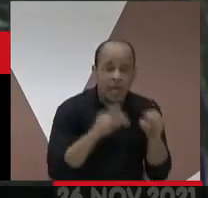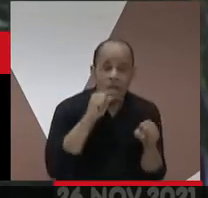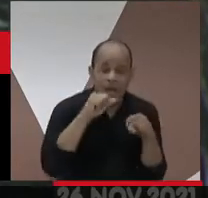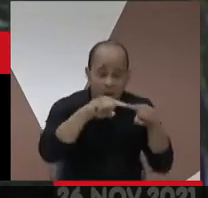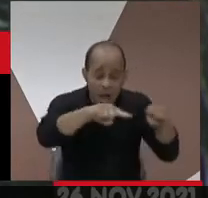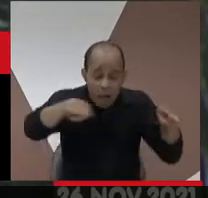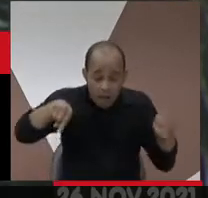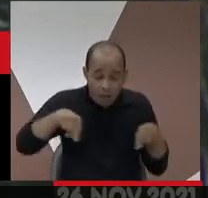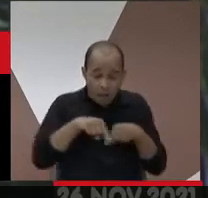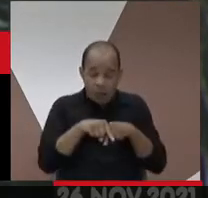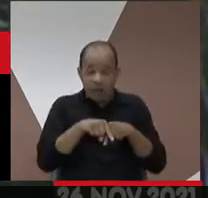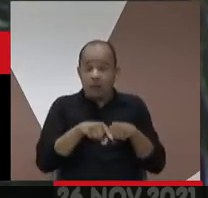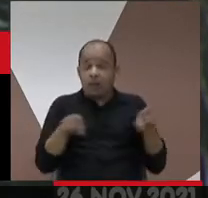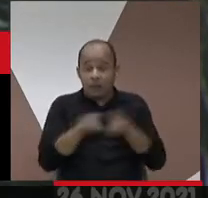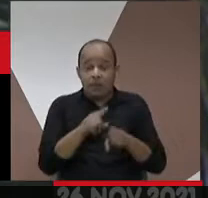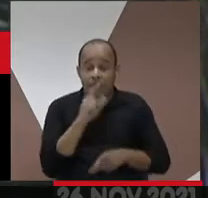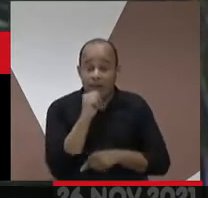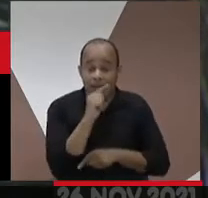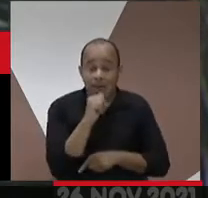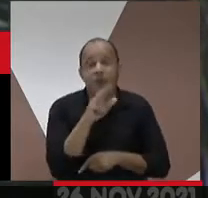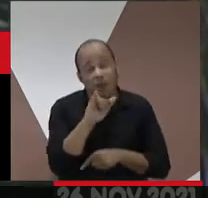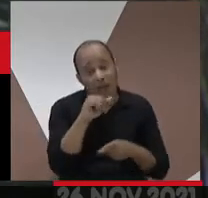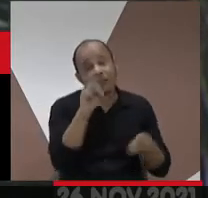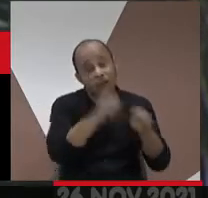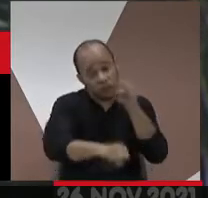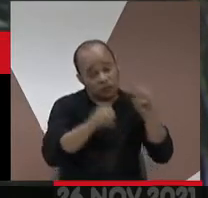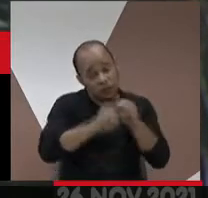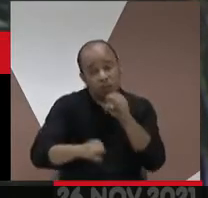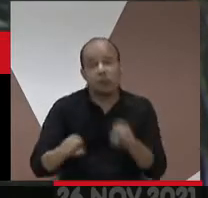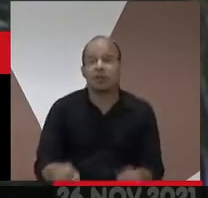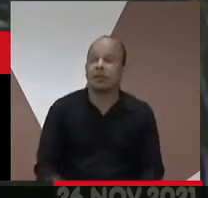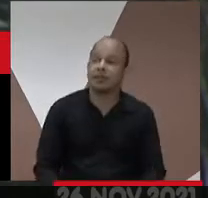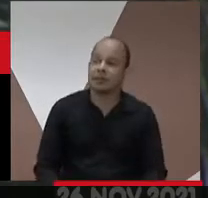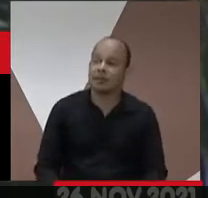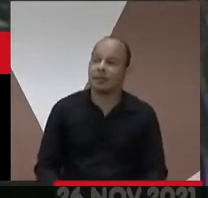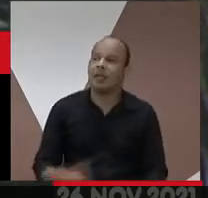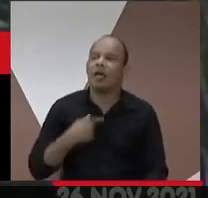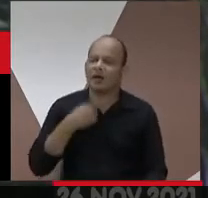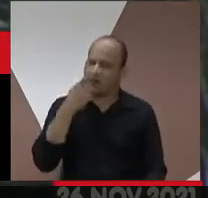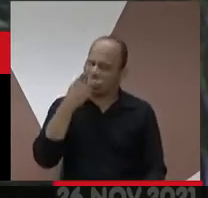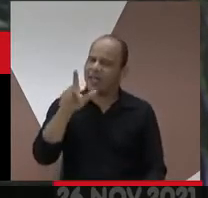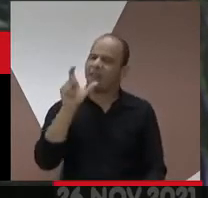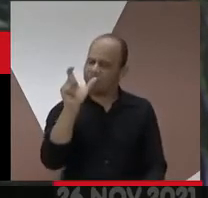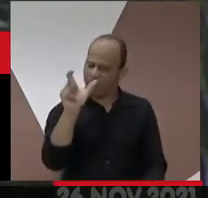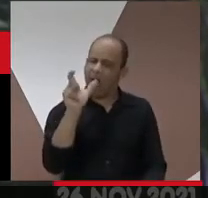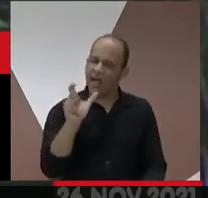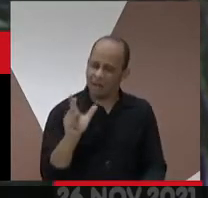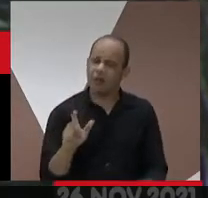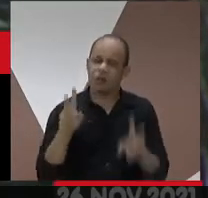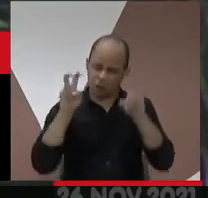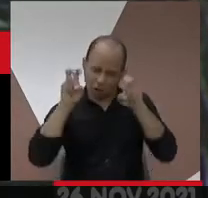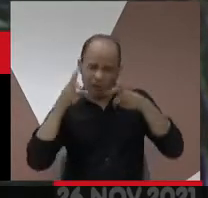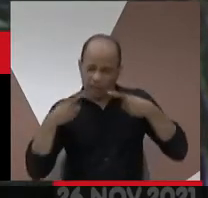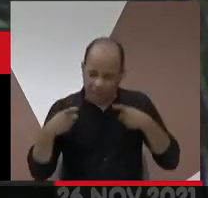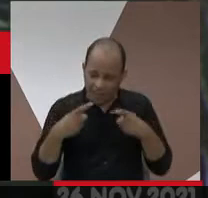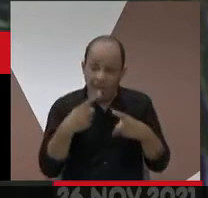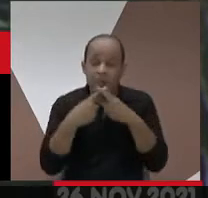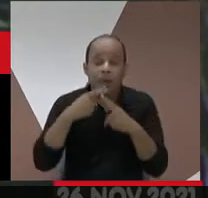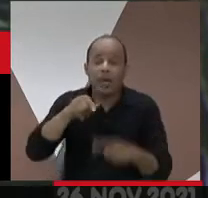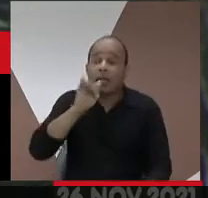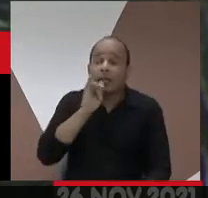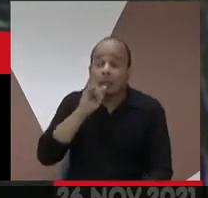de água de Belo Horizonte. Eu estou utilizando essas expressões bélicas aqui porque, em Contagem, temos um conflito